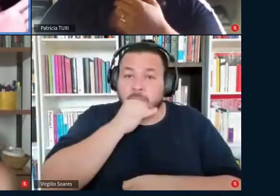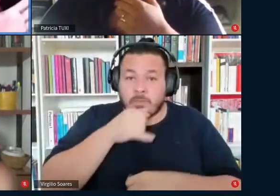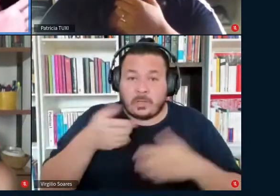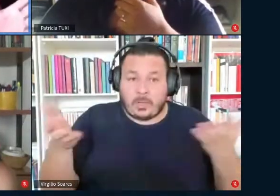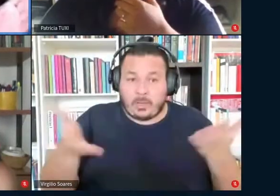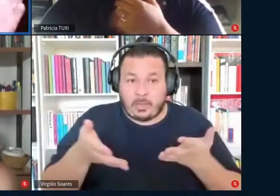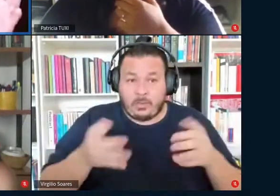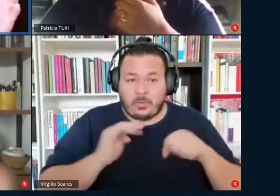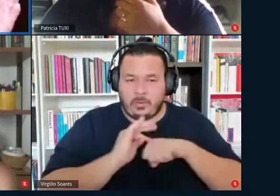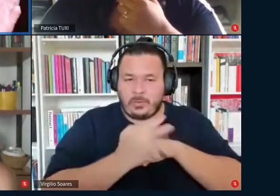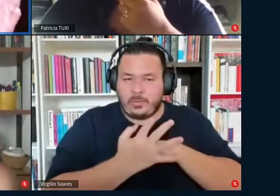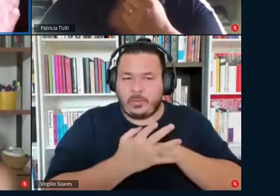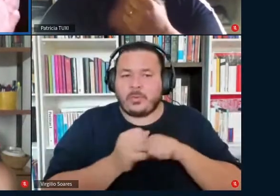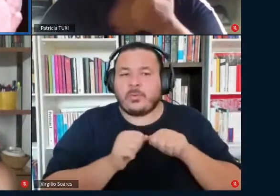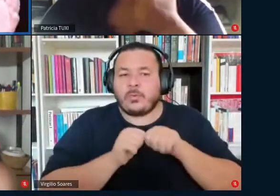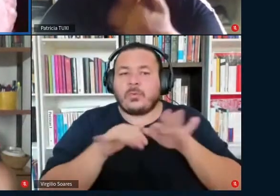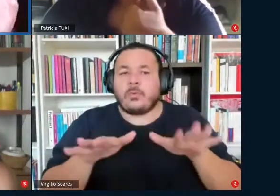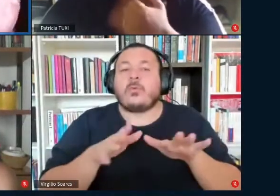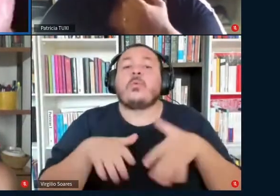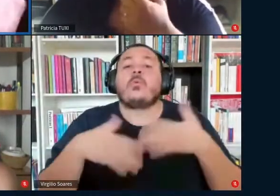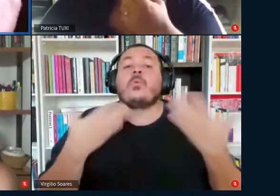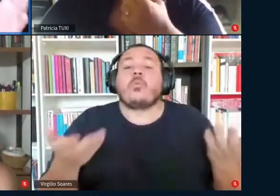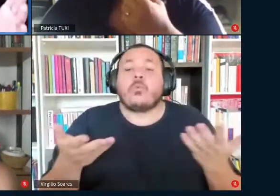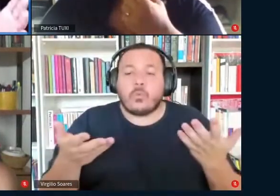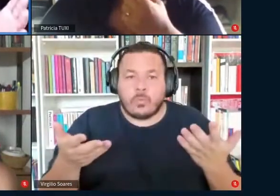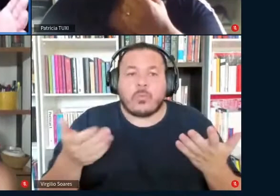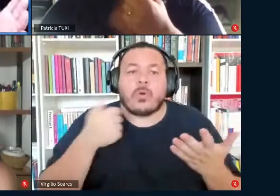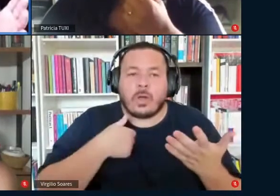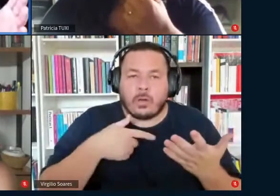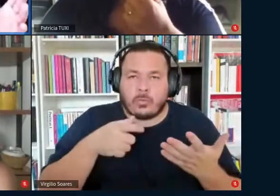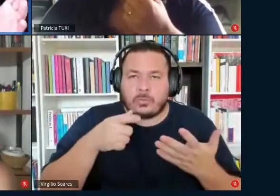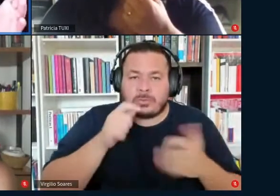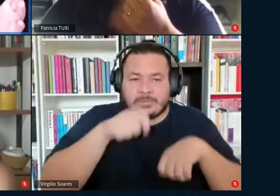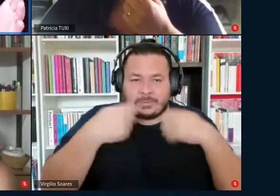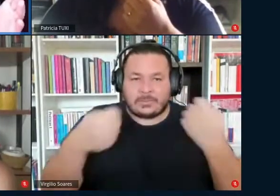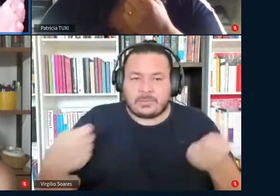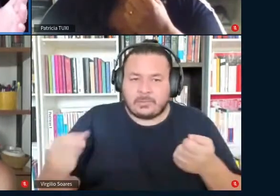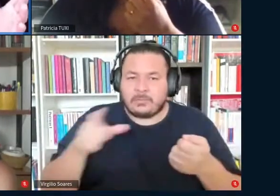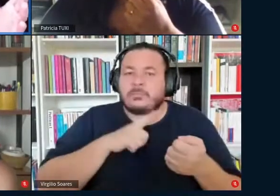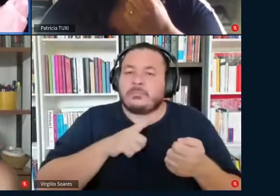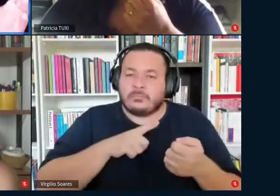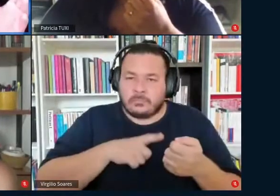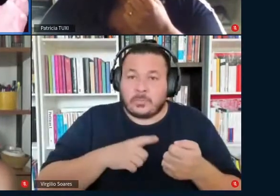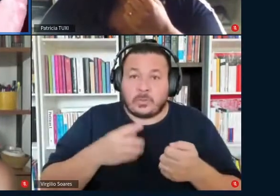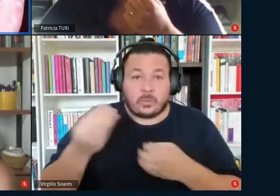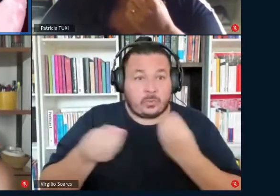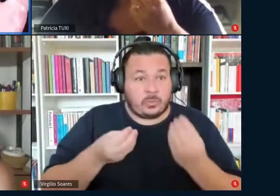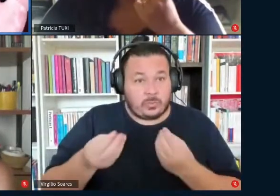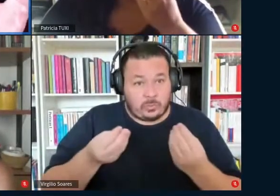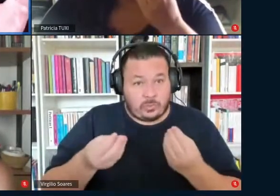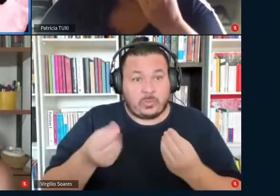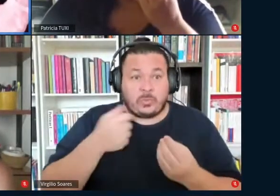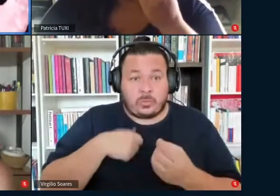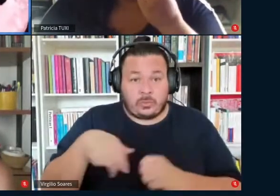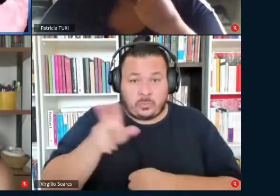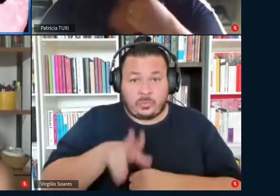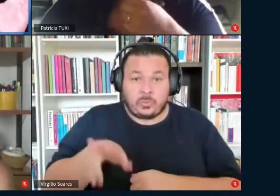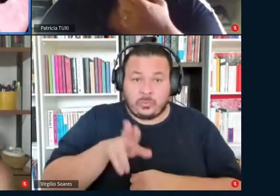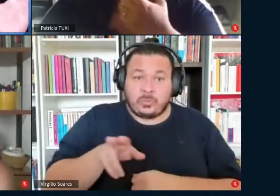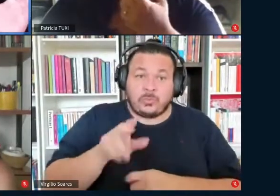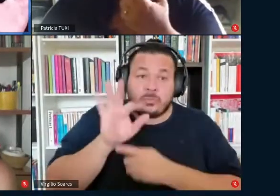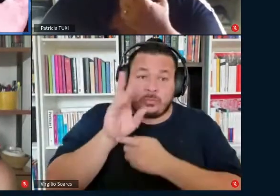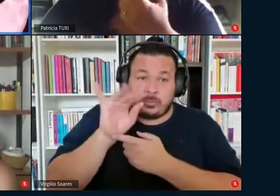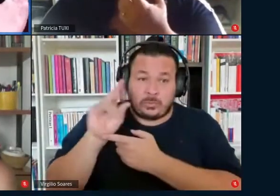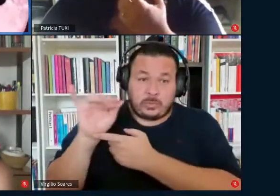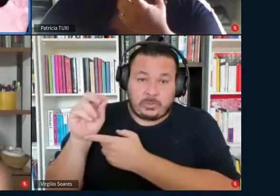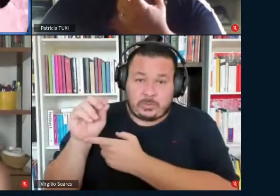do coronavírus. Quais foram os sinais que a gente tem em relação a isso? Como é que eu vou fazer a